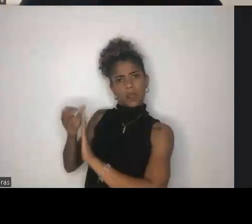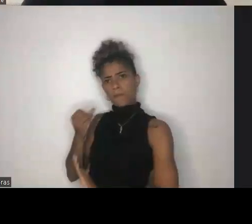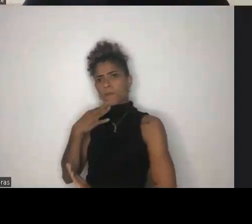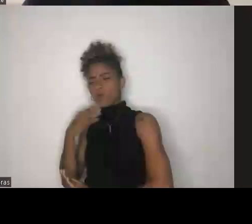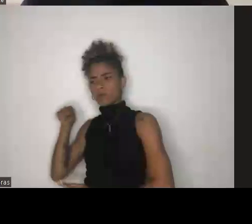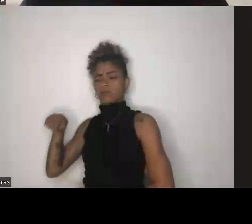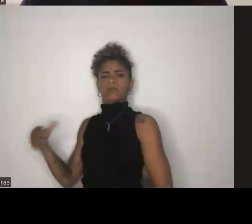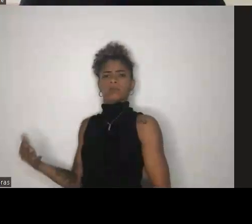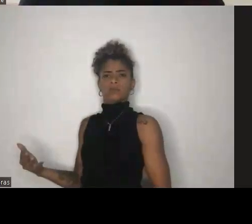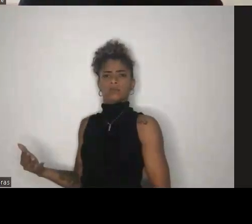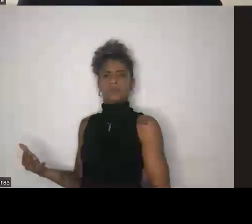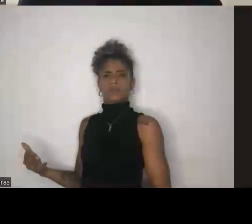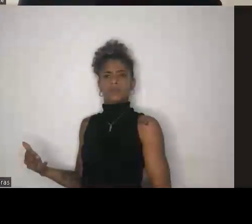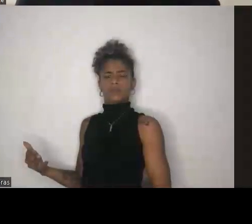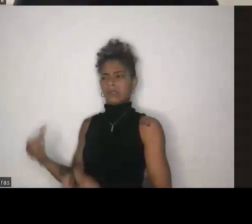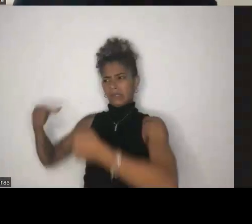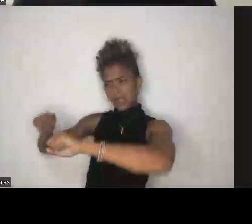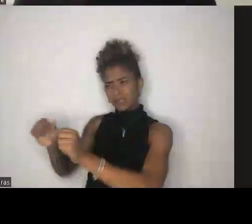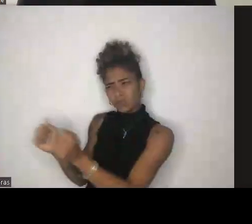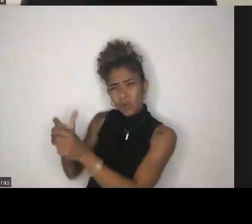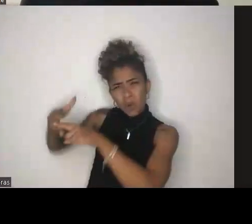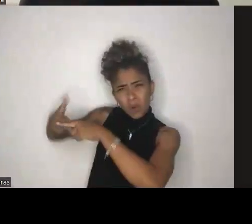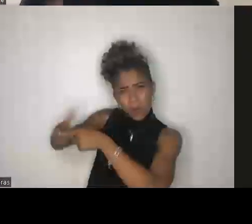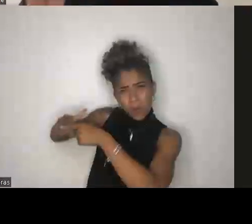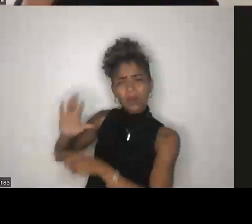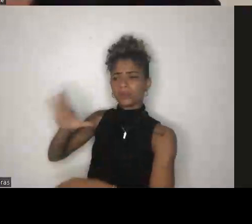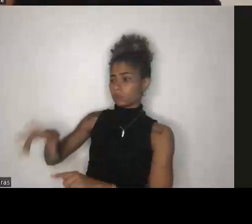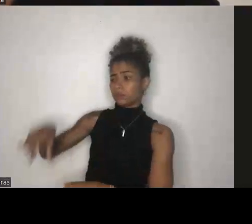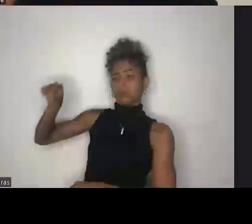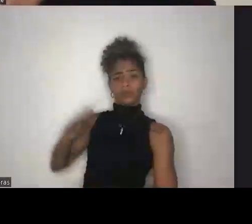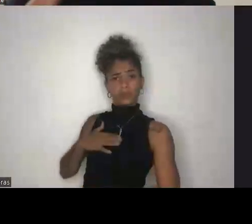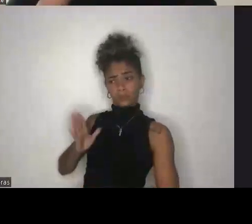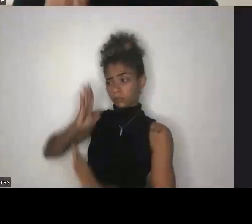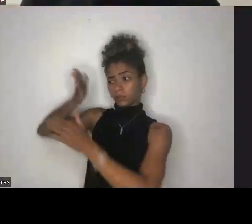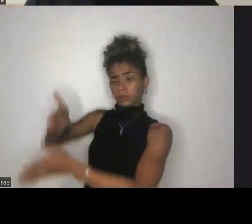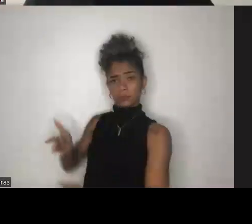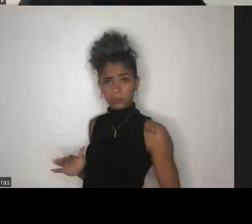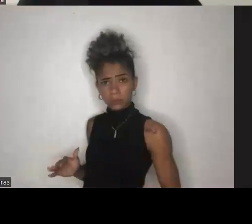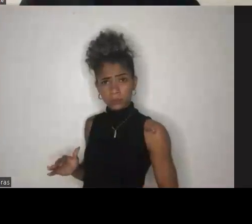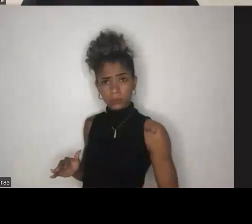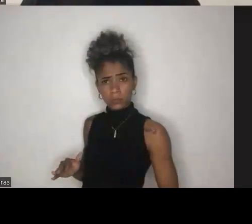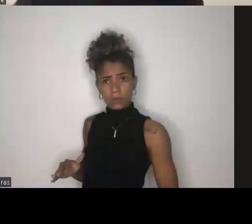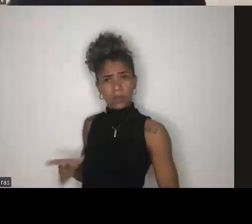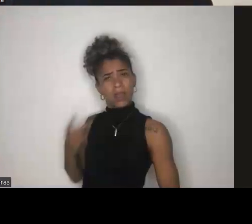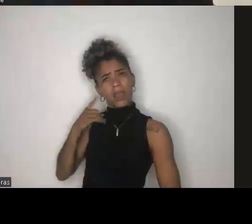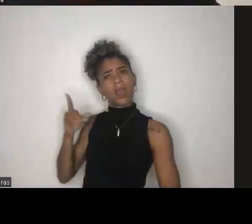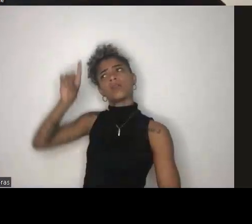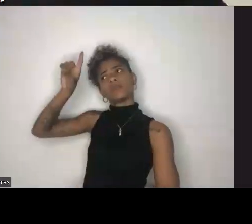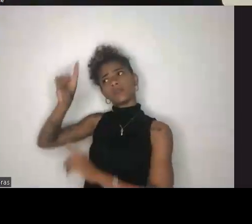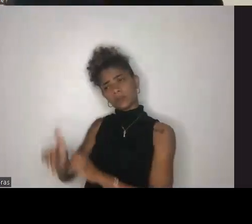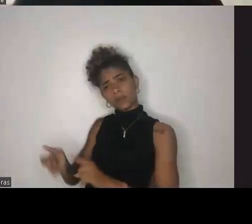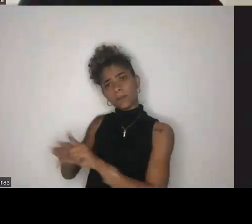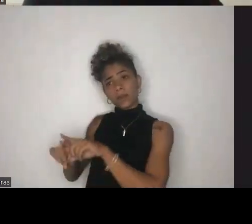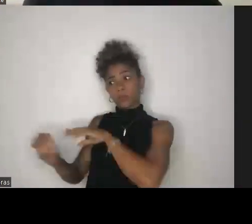e eu já vinha quando eu tinha tomado essa decisão também tinha feito a direção de criação também de uma empresa